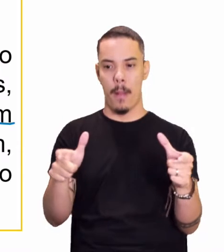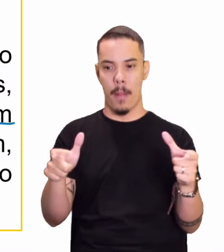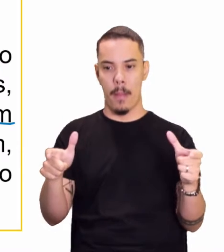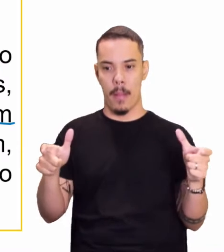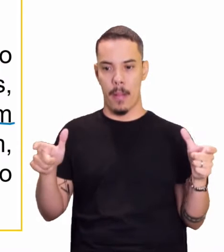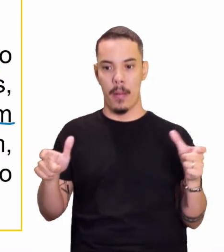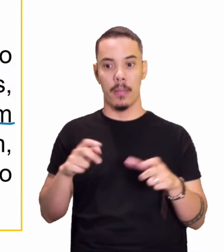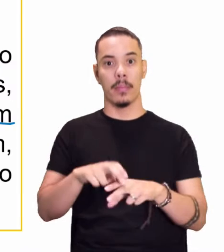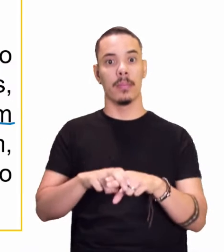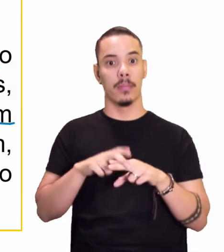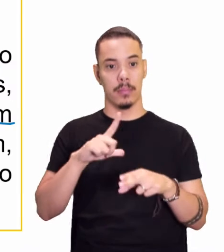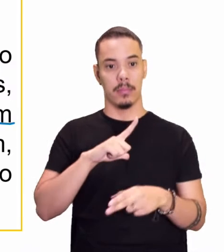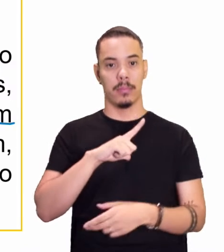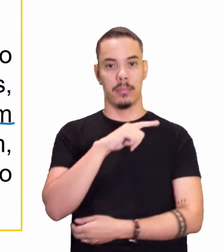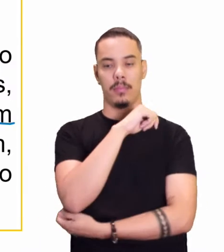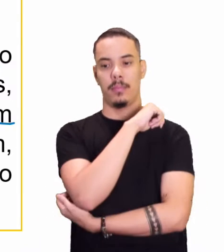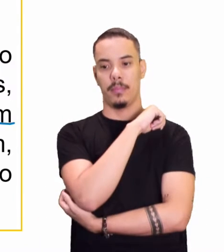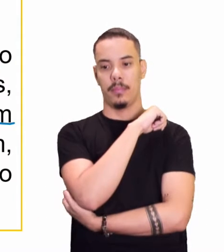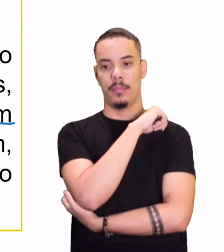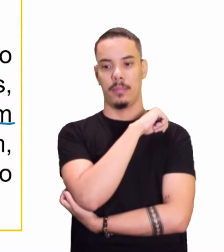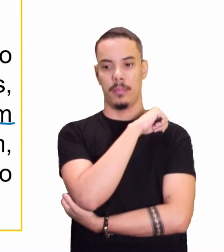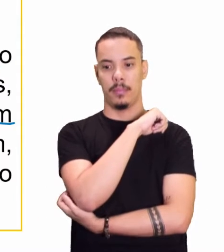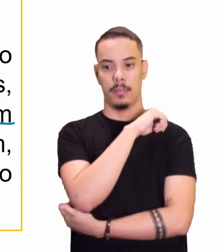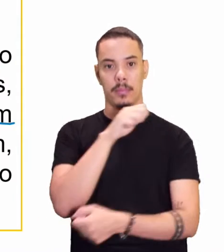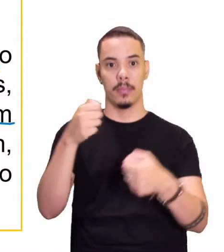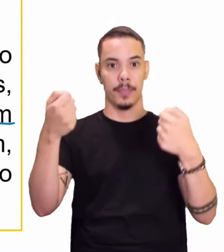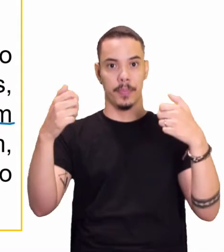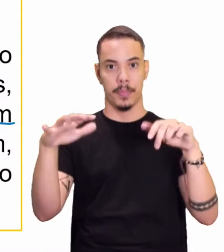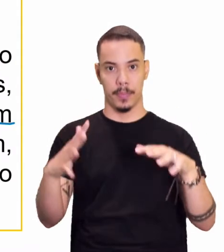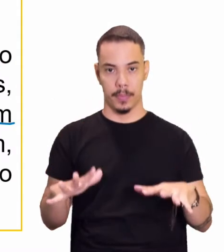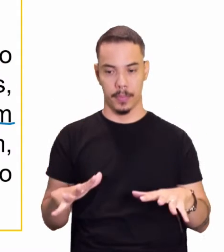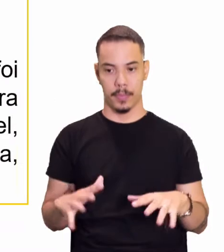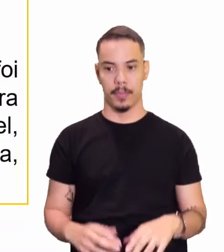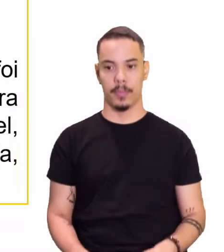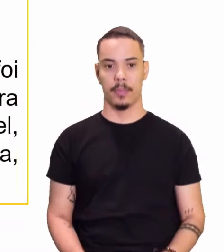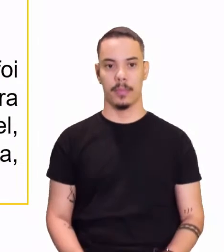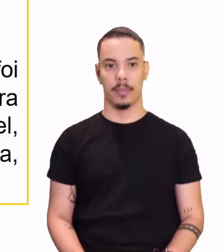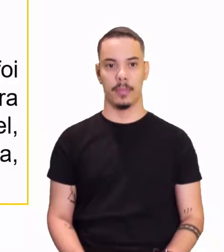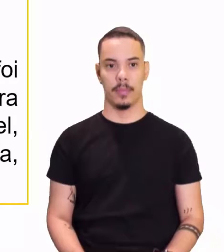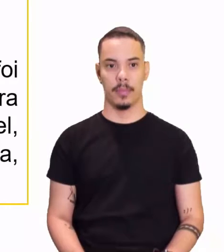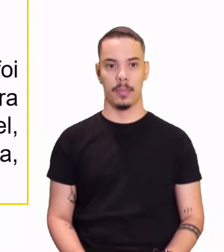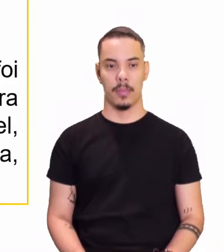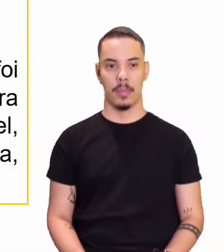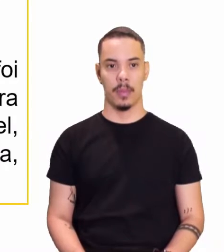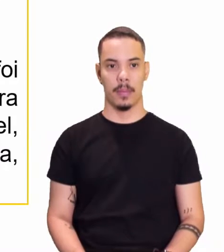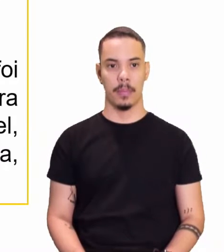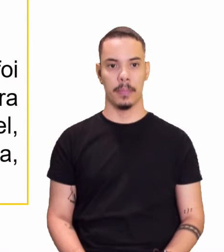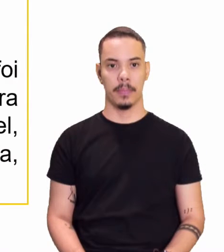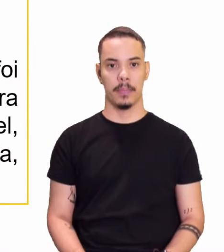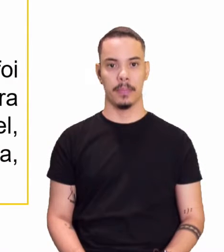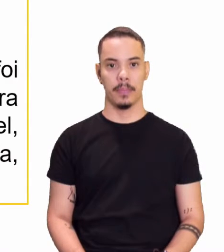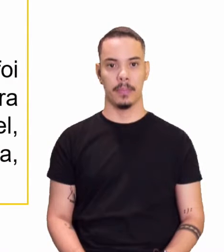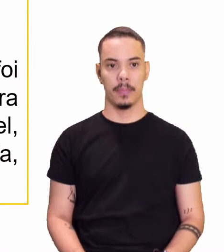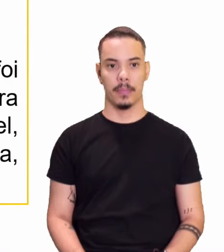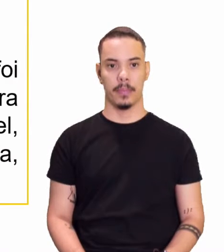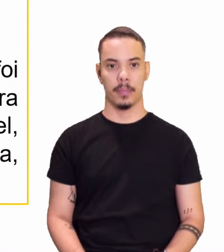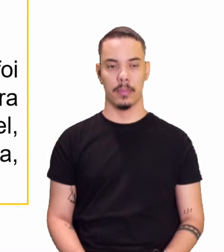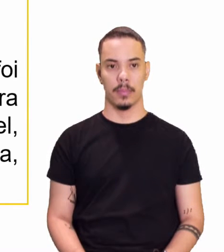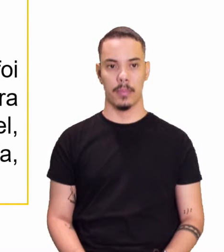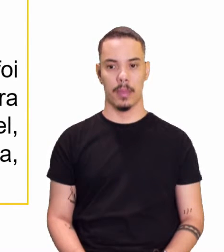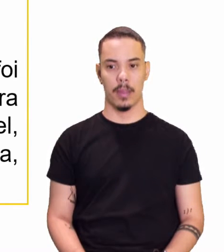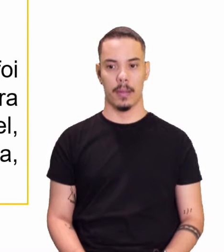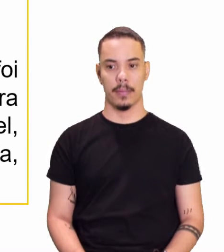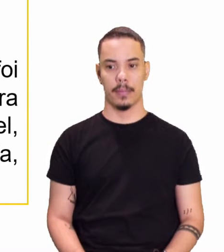isso que houve essa decadência do sistema feudal. Tá bom, amadinhos? Seguindo o aspecto